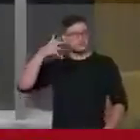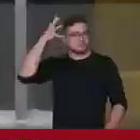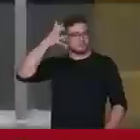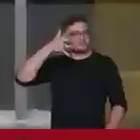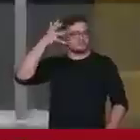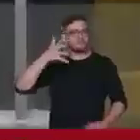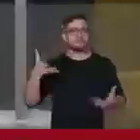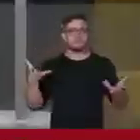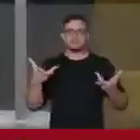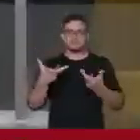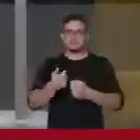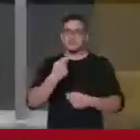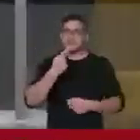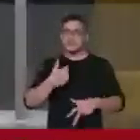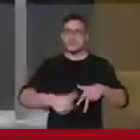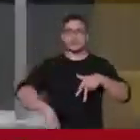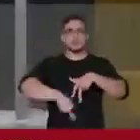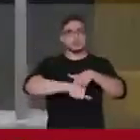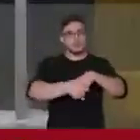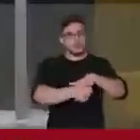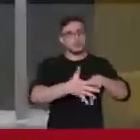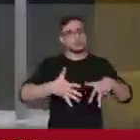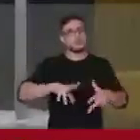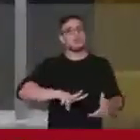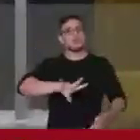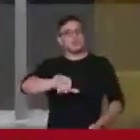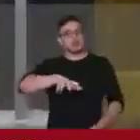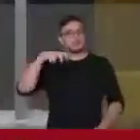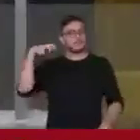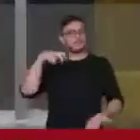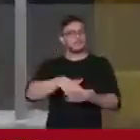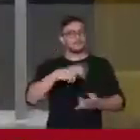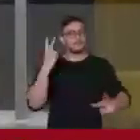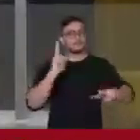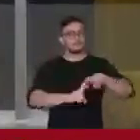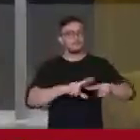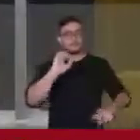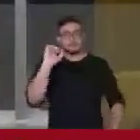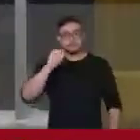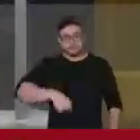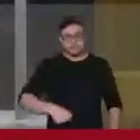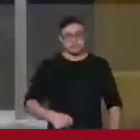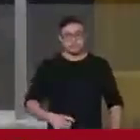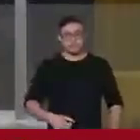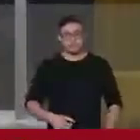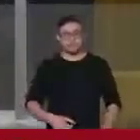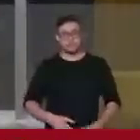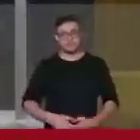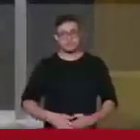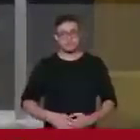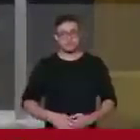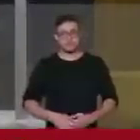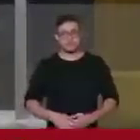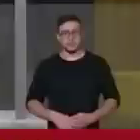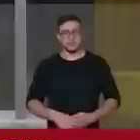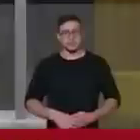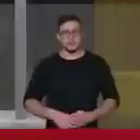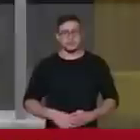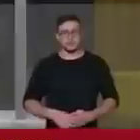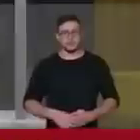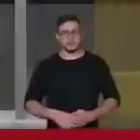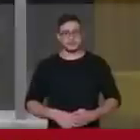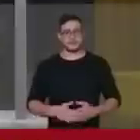terroristas serão punidos serão presos esse que atentam contra a democracia com atos antidemocrático e fake News